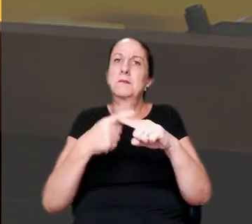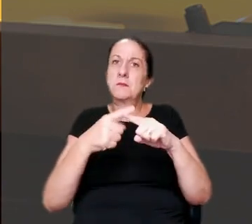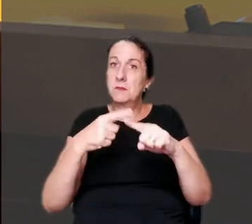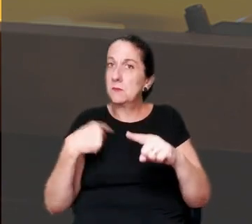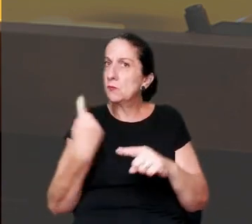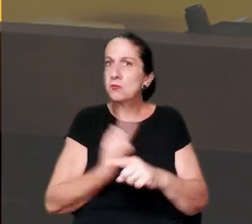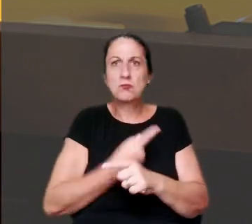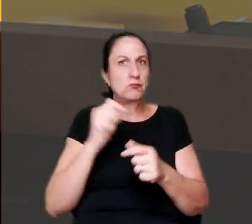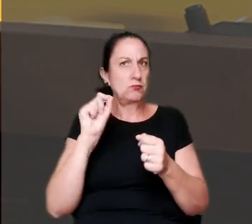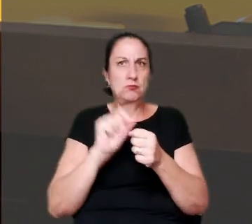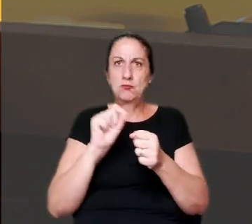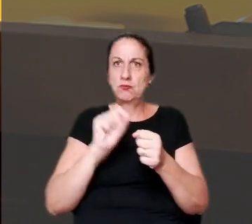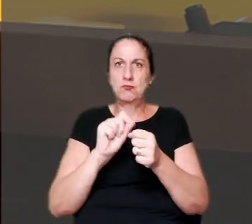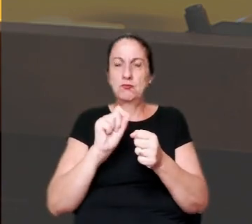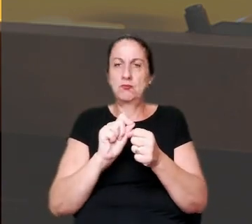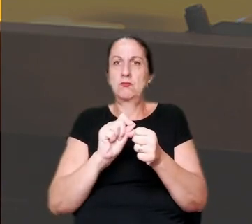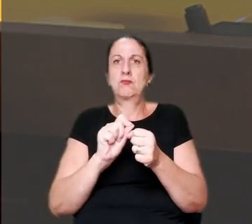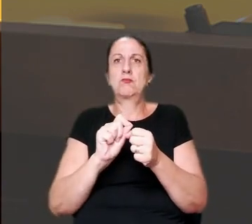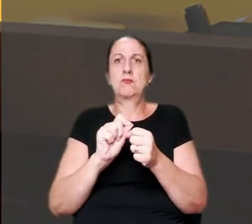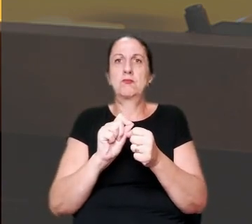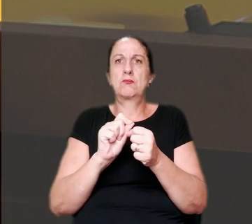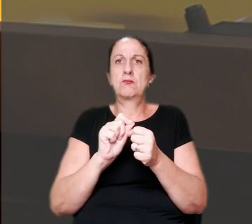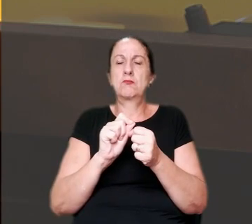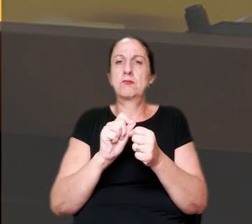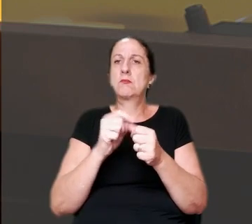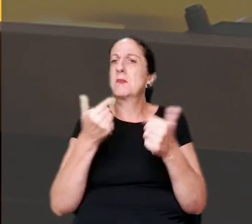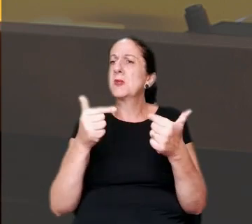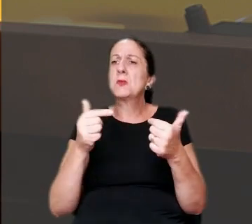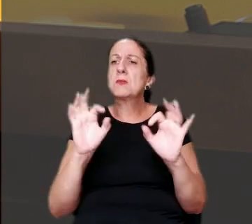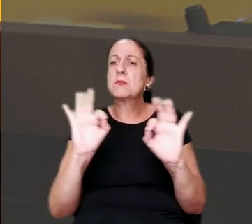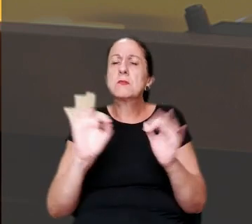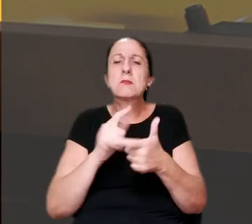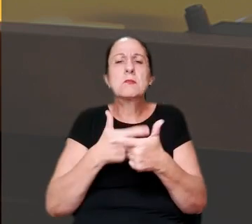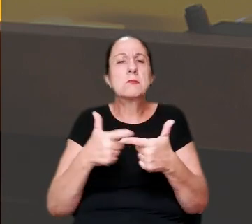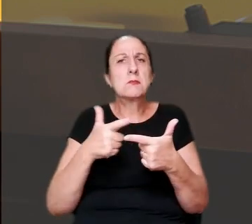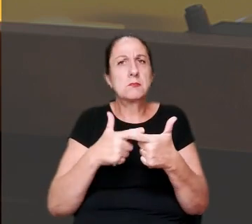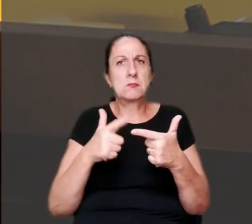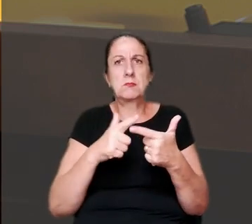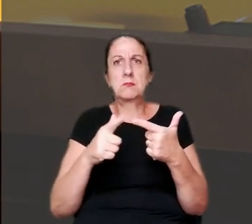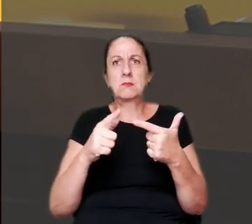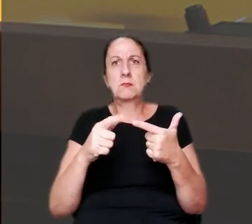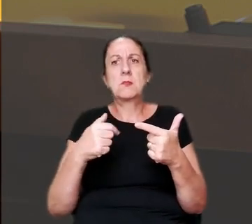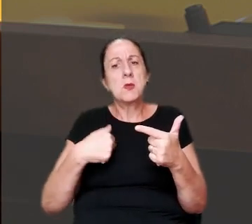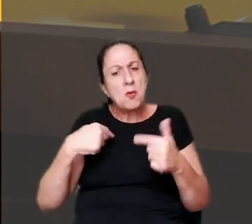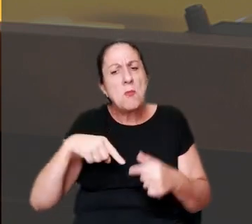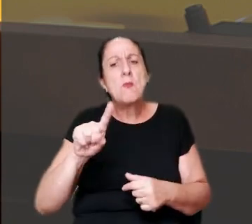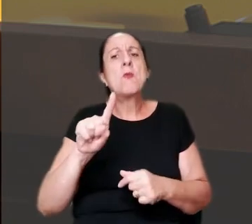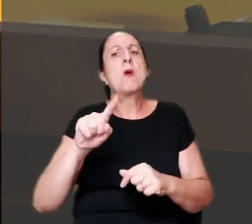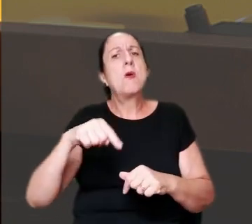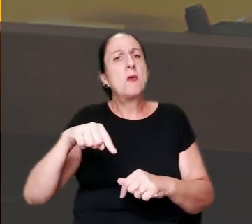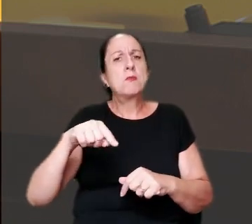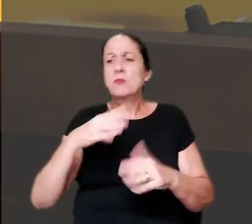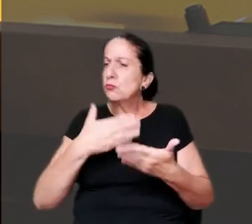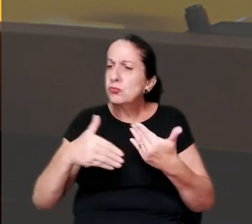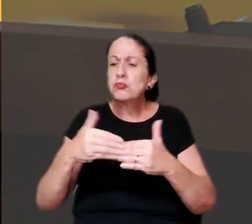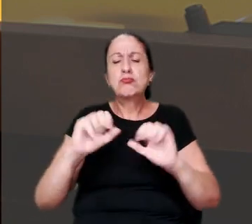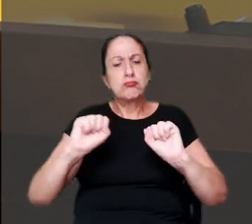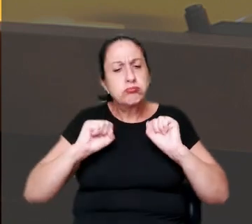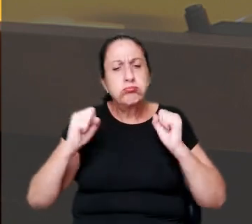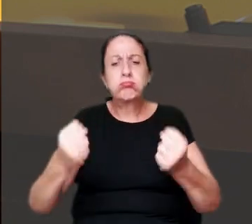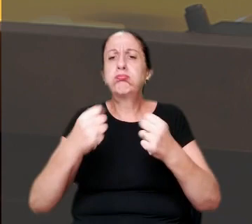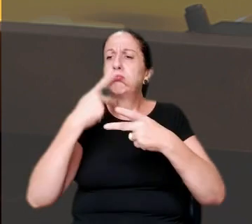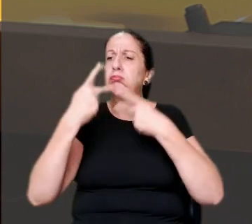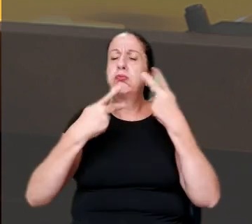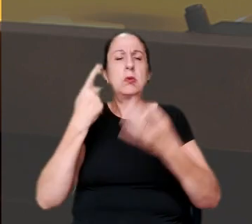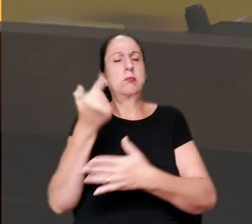né? Porque nós fazíamos como que não tivéssemos esse problema. Nossa vez, nós vamos lá,